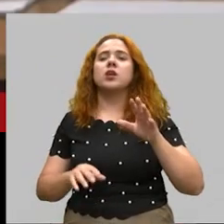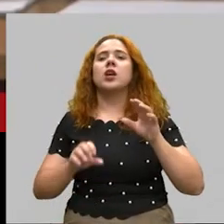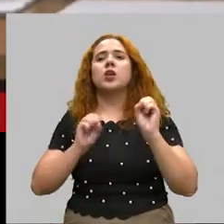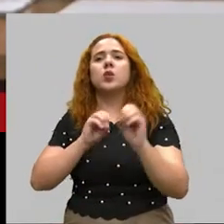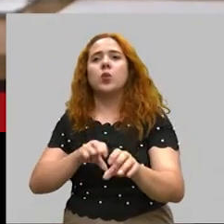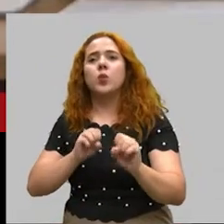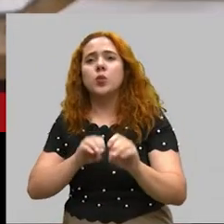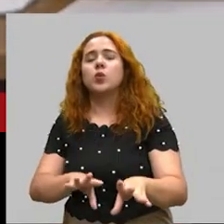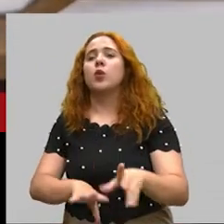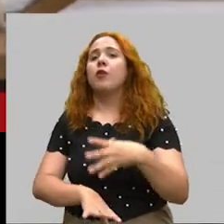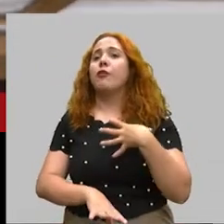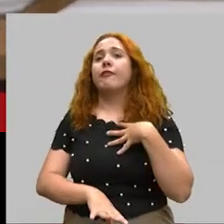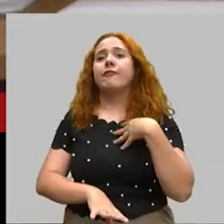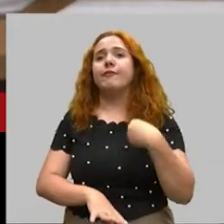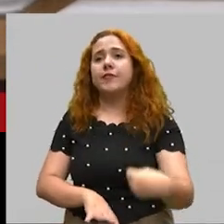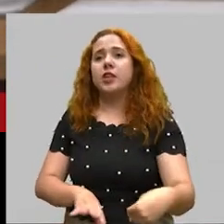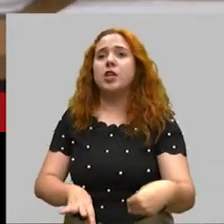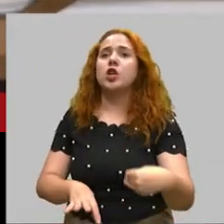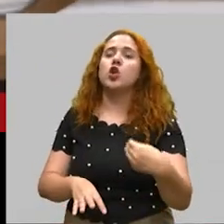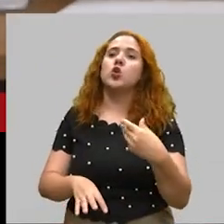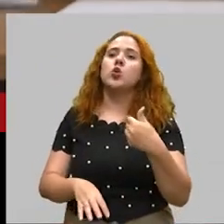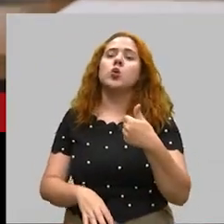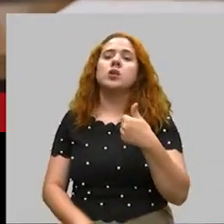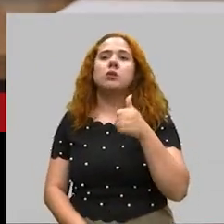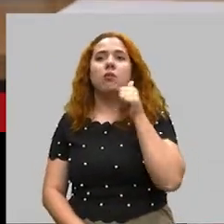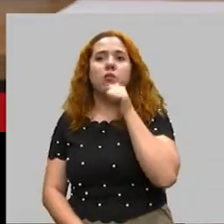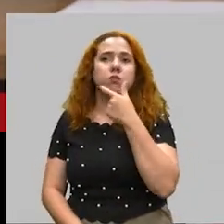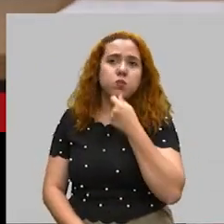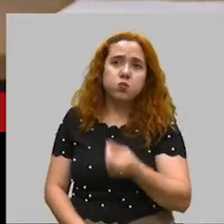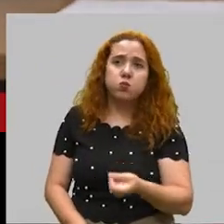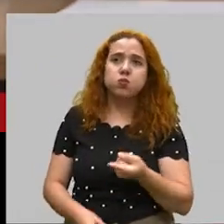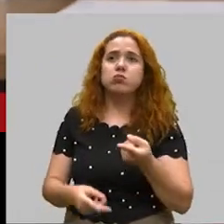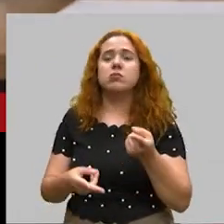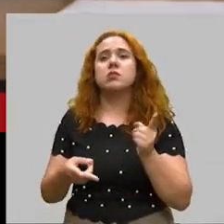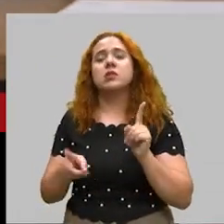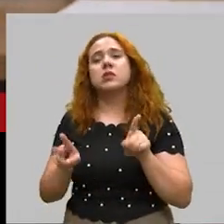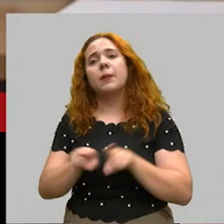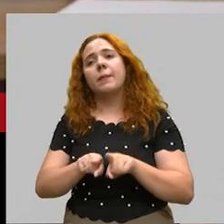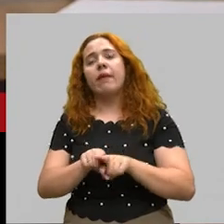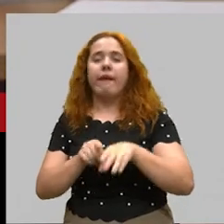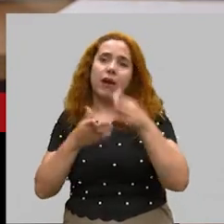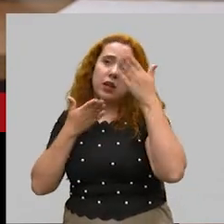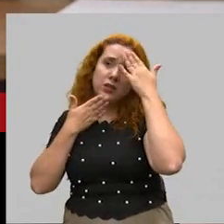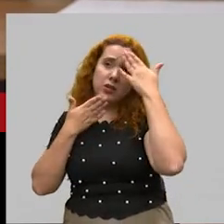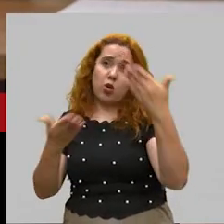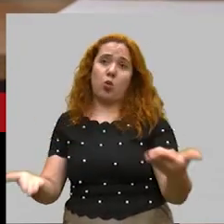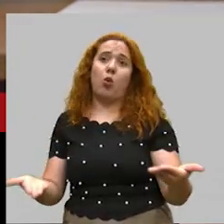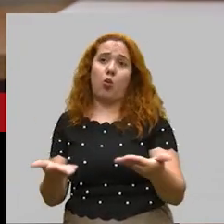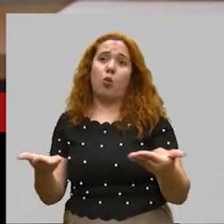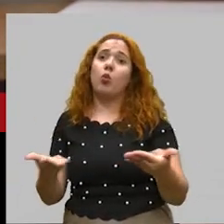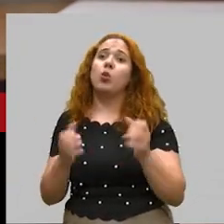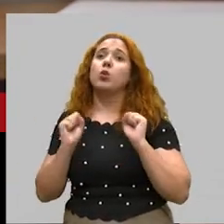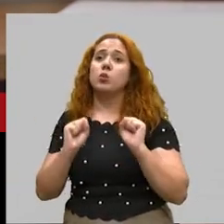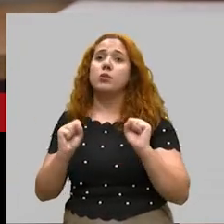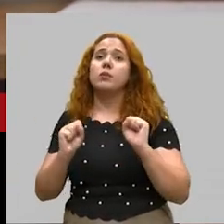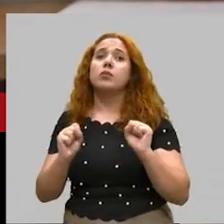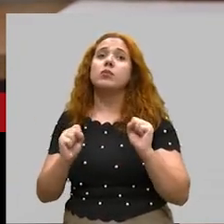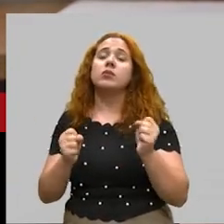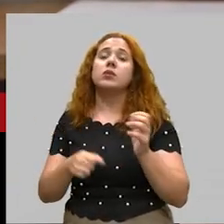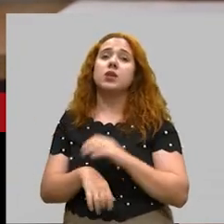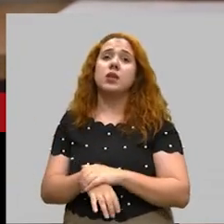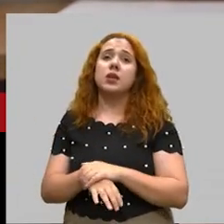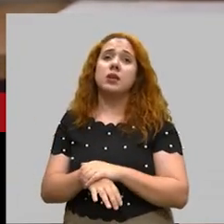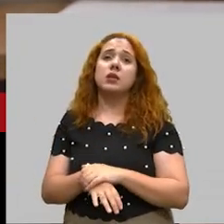e filhas de agricultores familiares agradecer por essa oportunidade de vocês